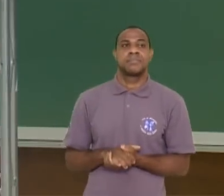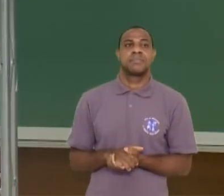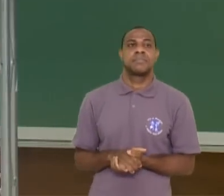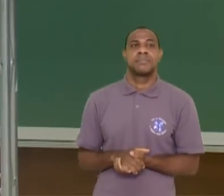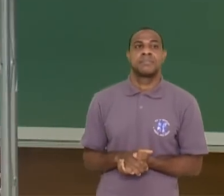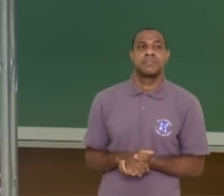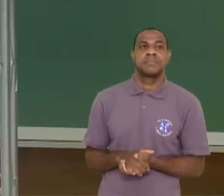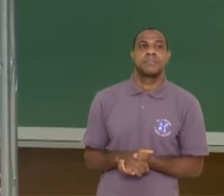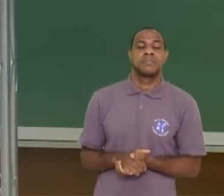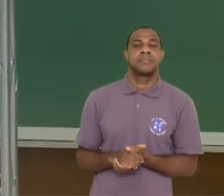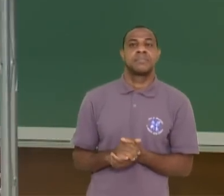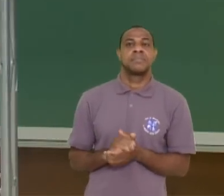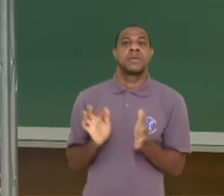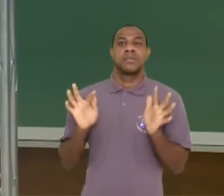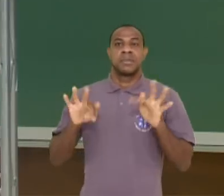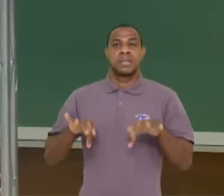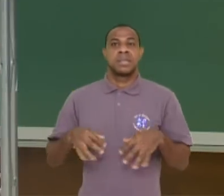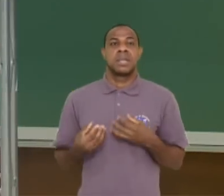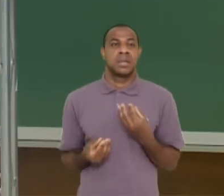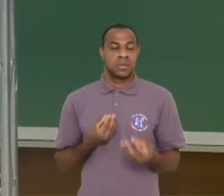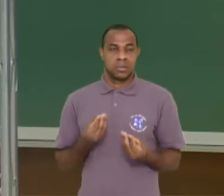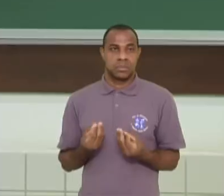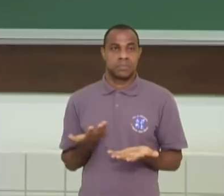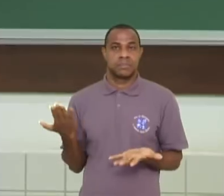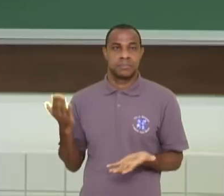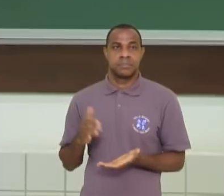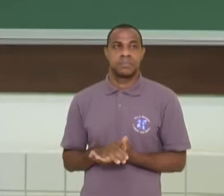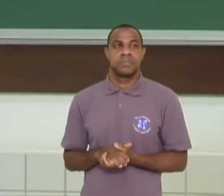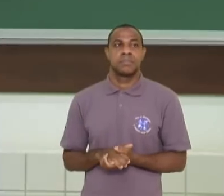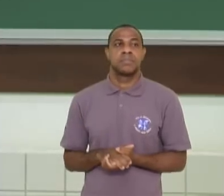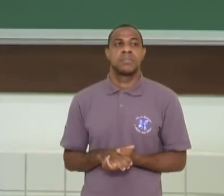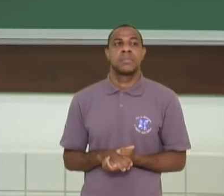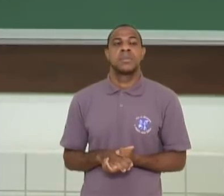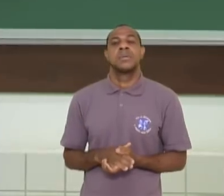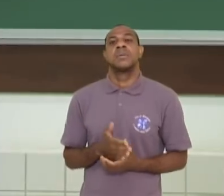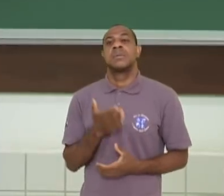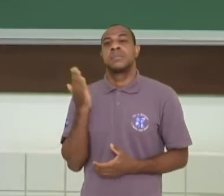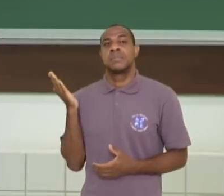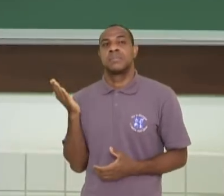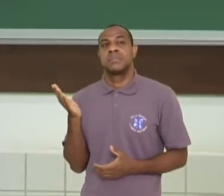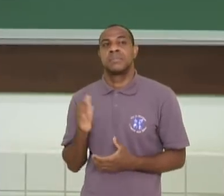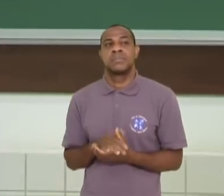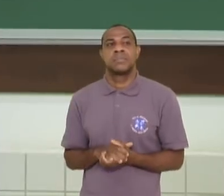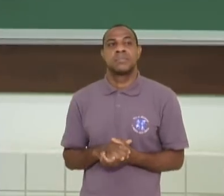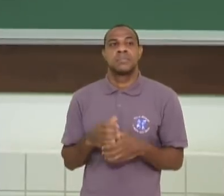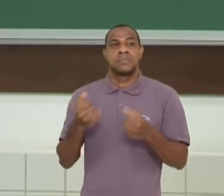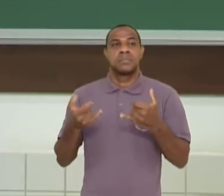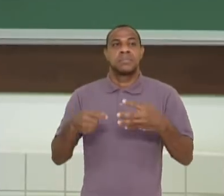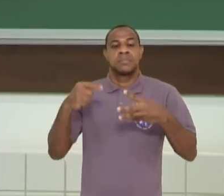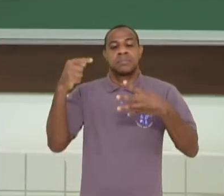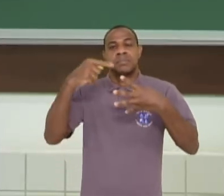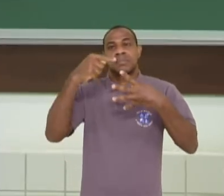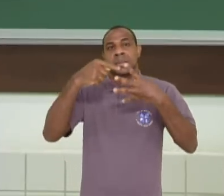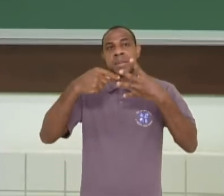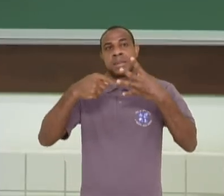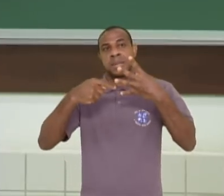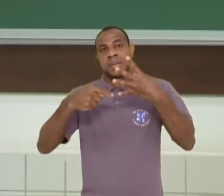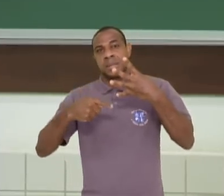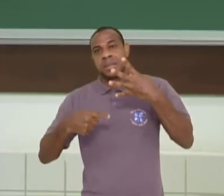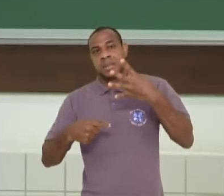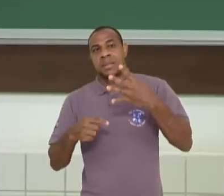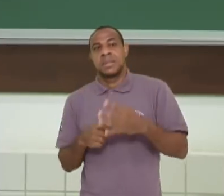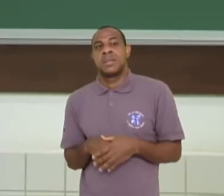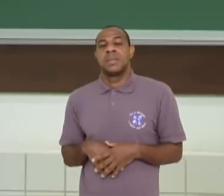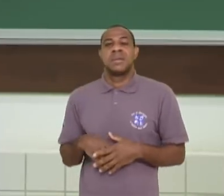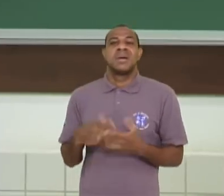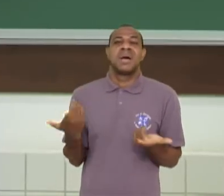Mais. E para fecharmos, então, para fecharmos a nossa aula, trago novamente aqui as dicas para vocês, né? Então, como nós não fazemos um alongamento